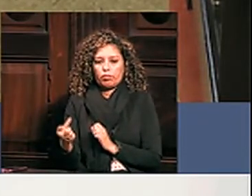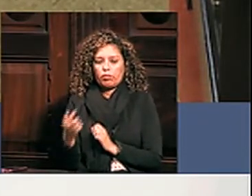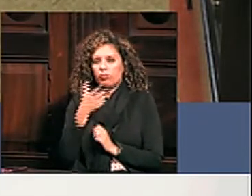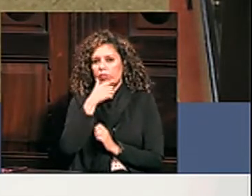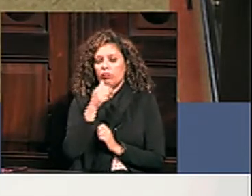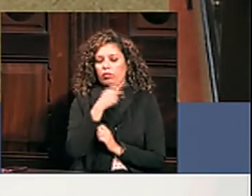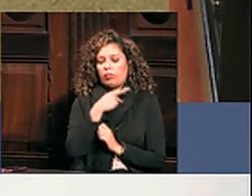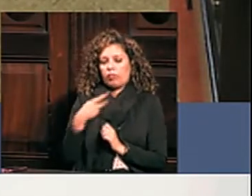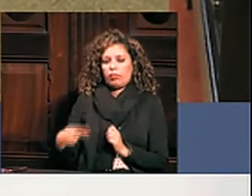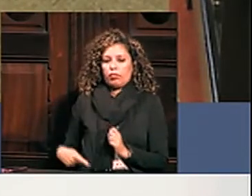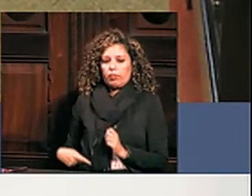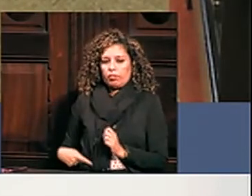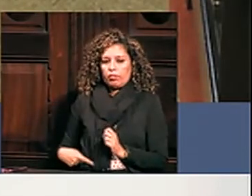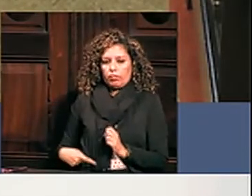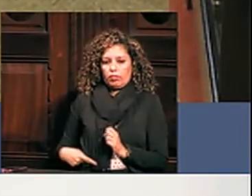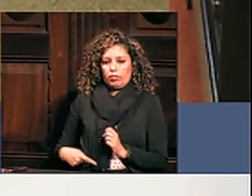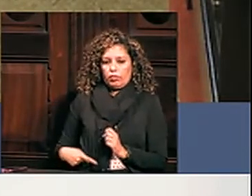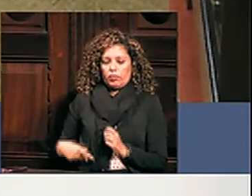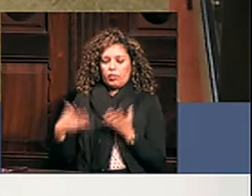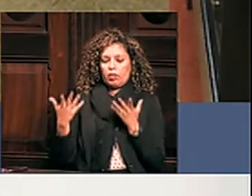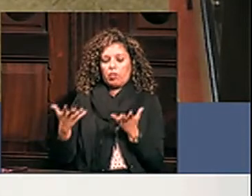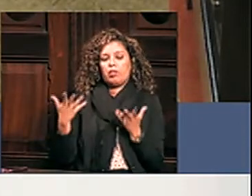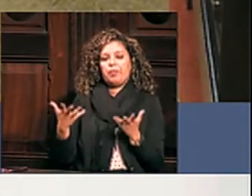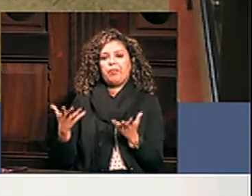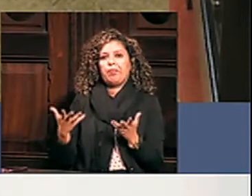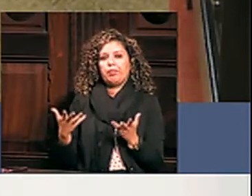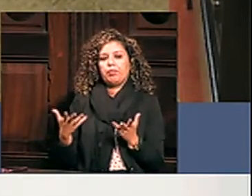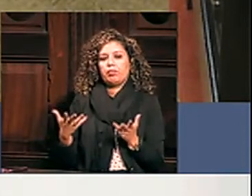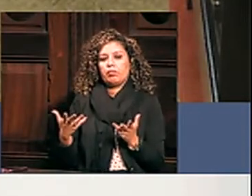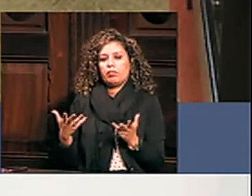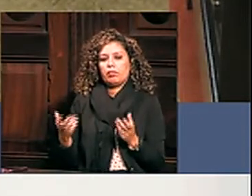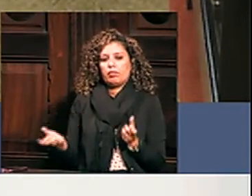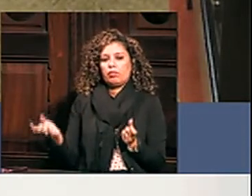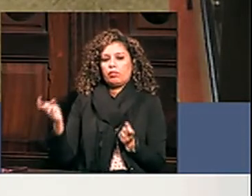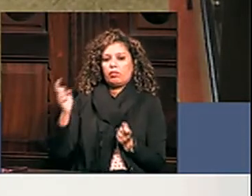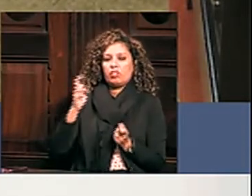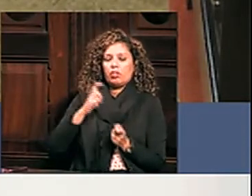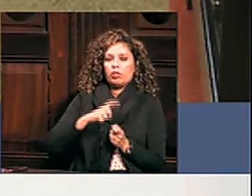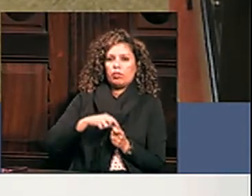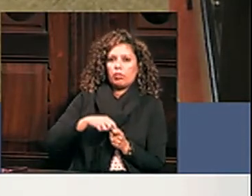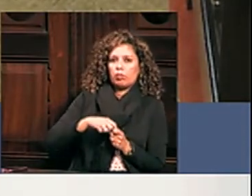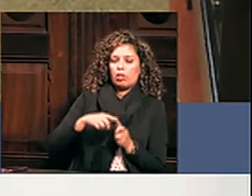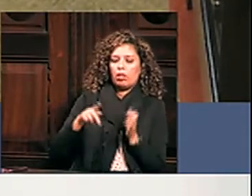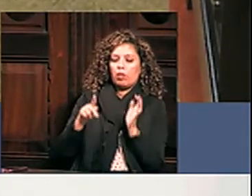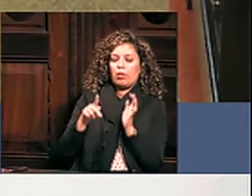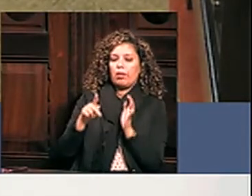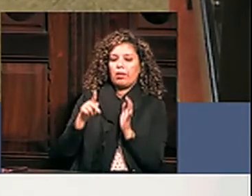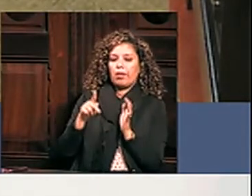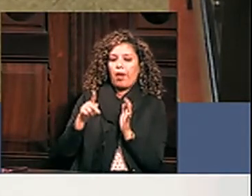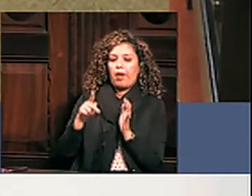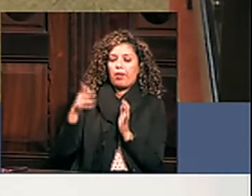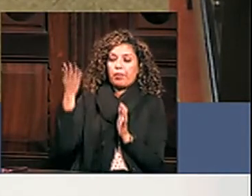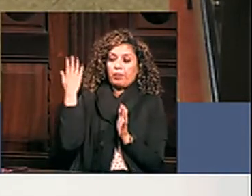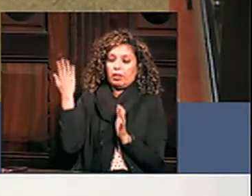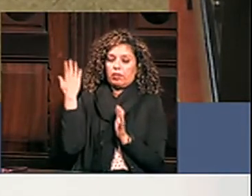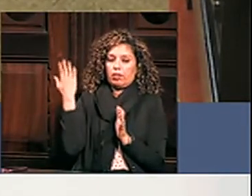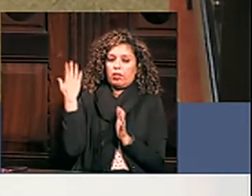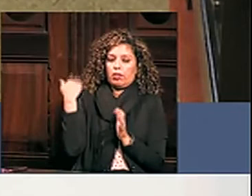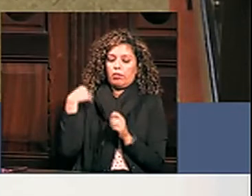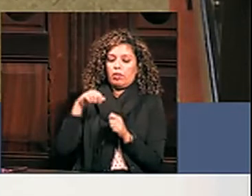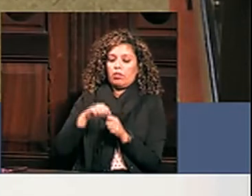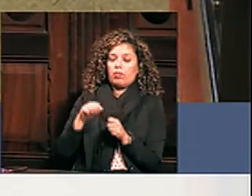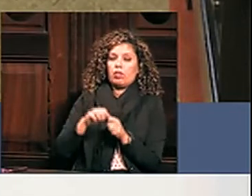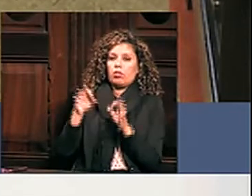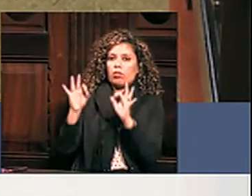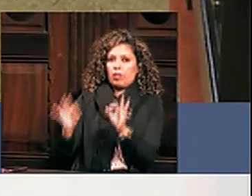Senhor presidente, queria voltar ao passado para fazer